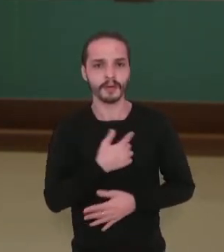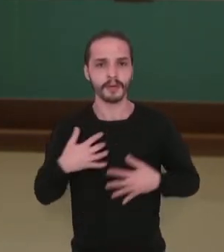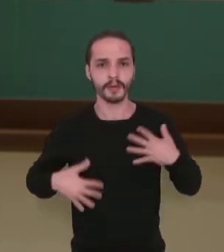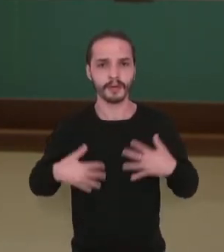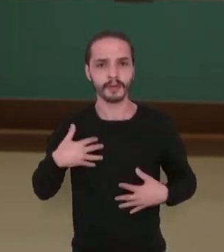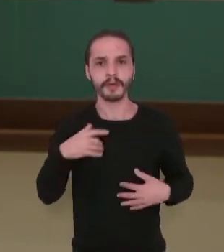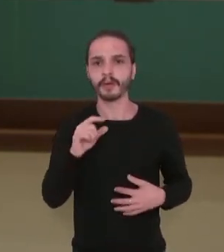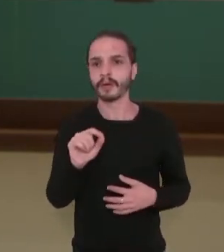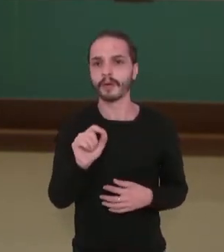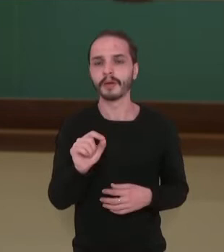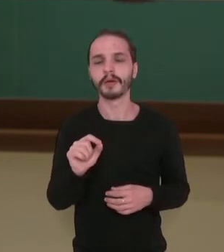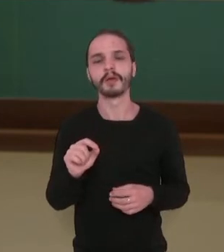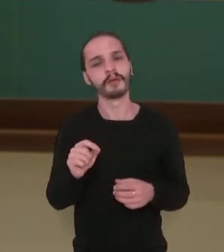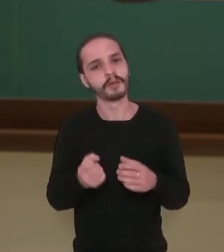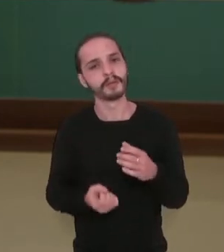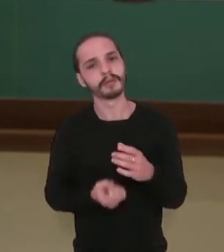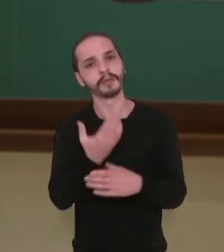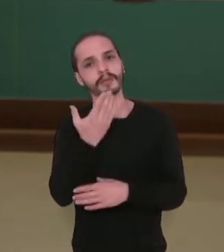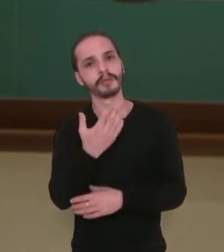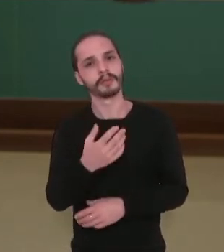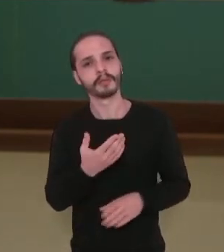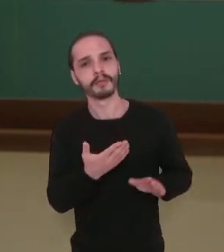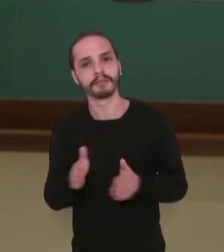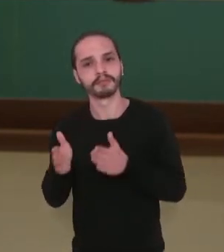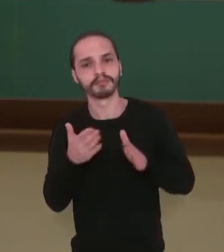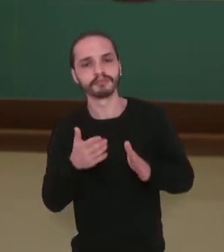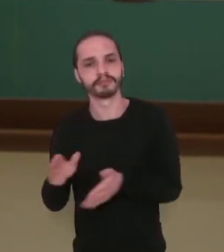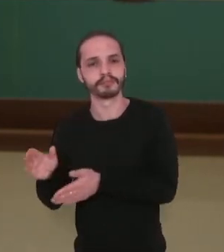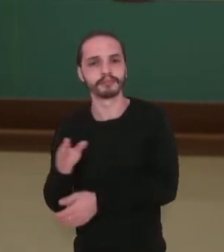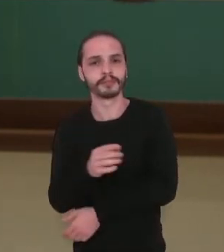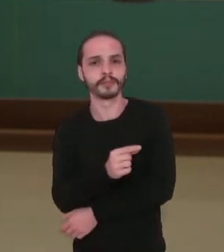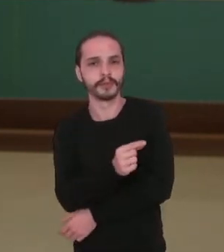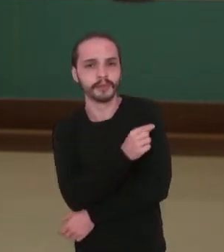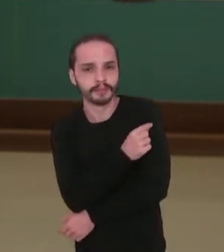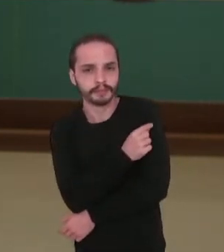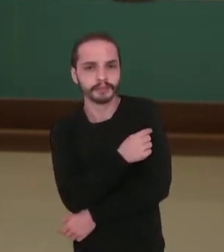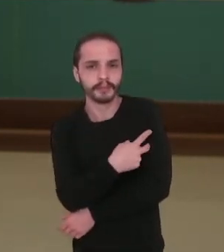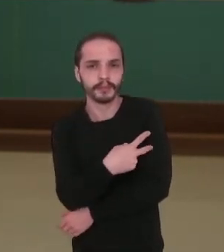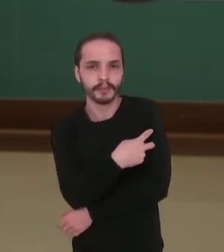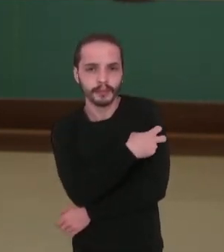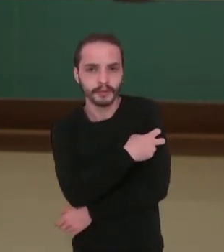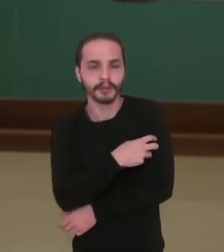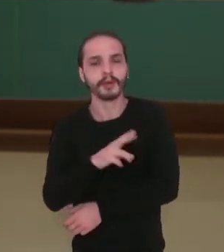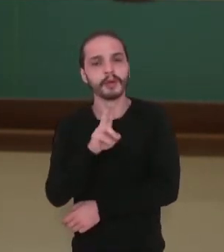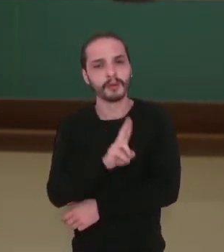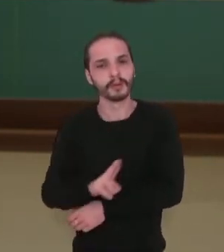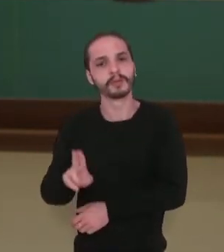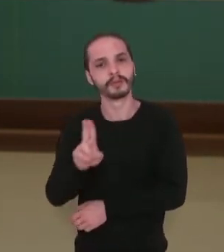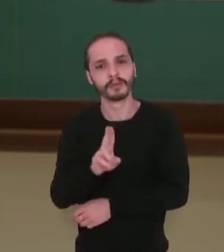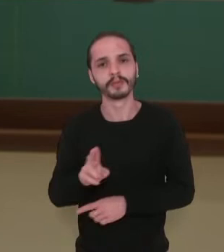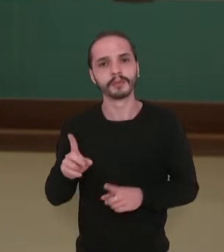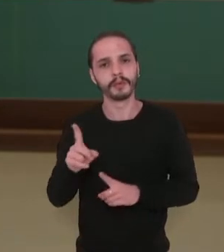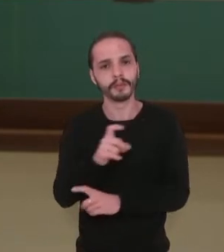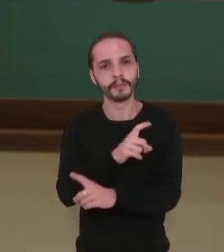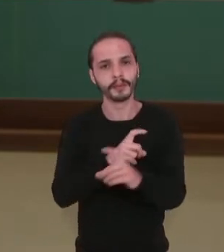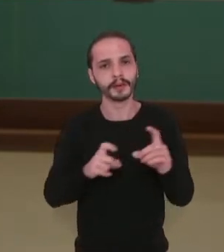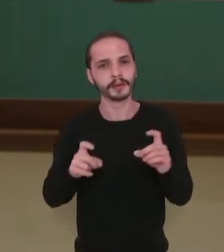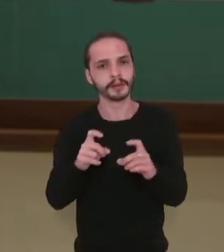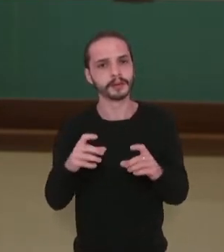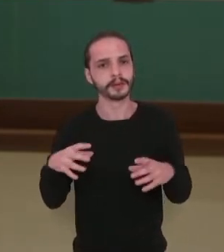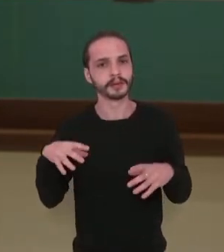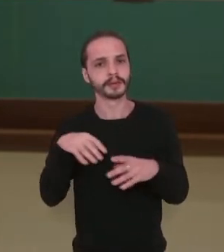produção de vacinas. Isso mesmo, as vacinas são utilizadas a partir de micro-organismos que estão ali